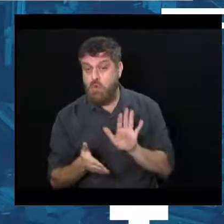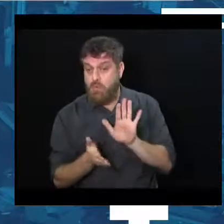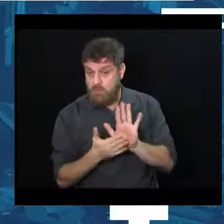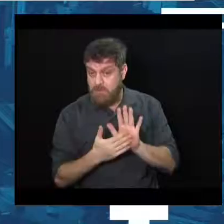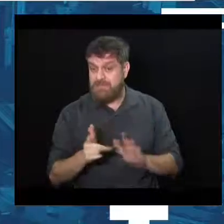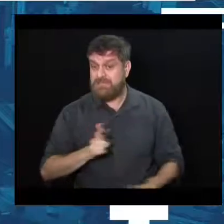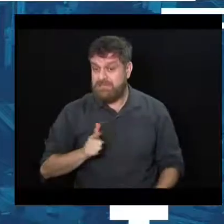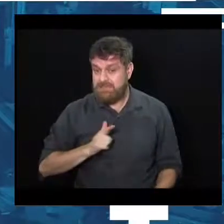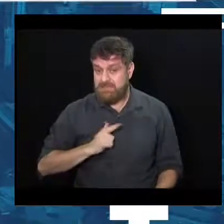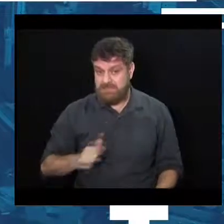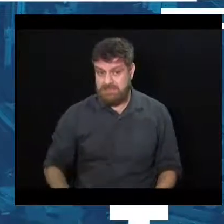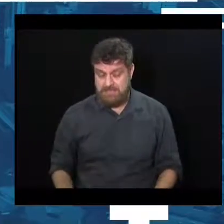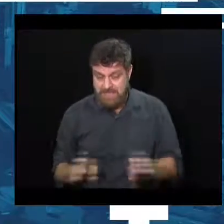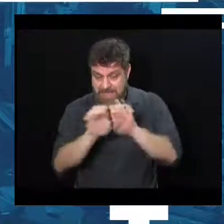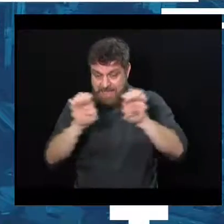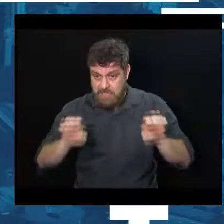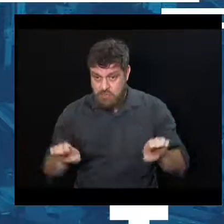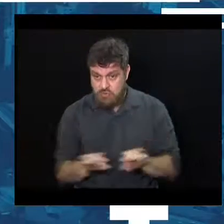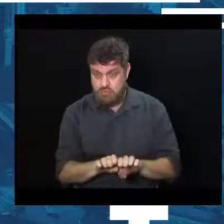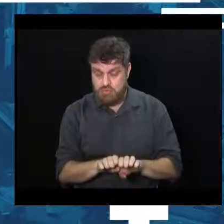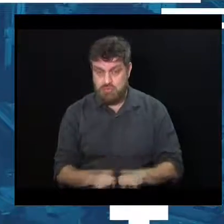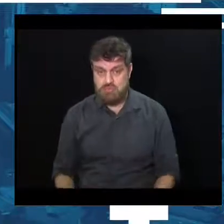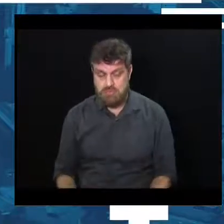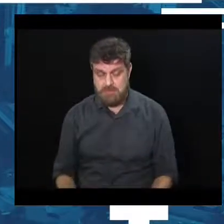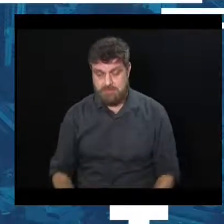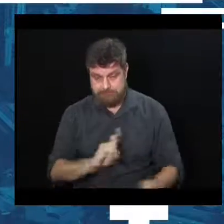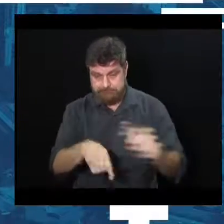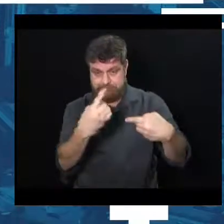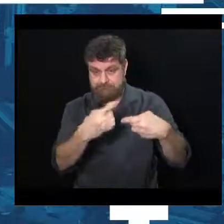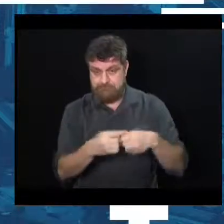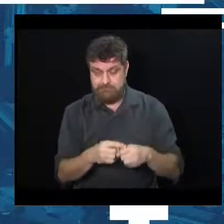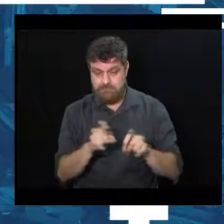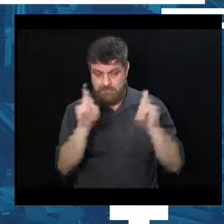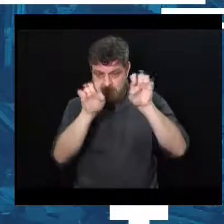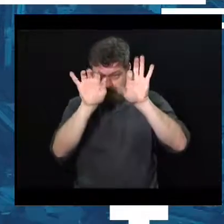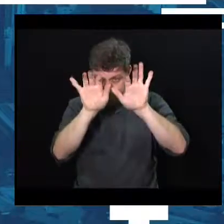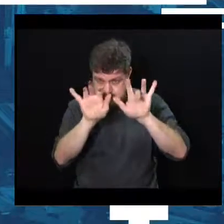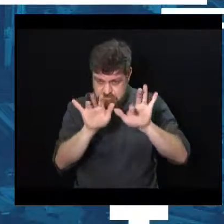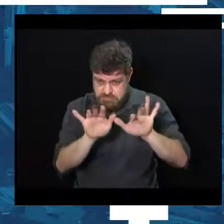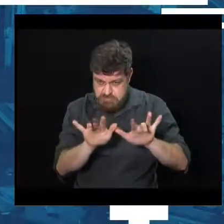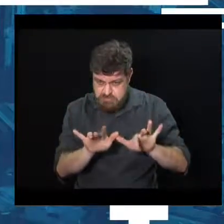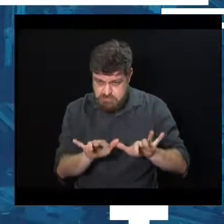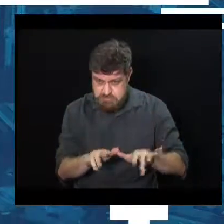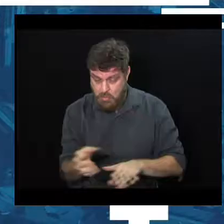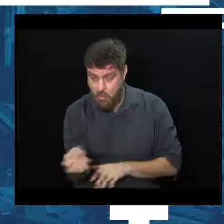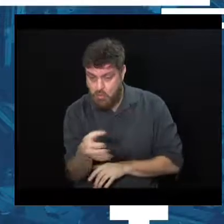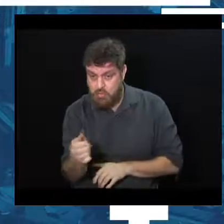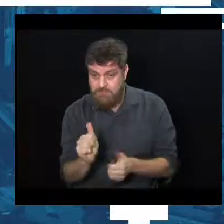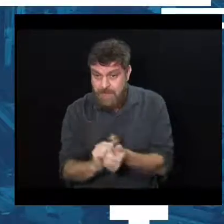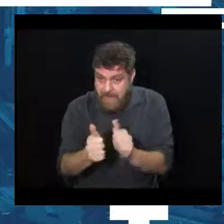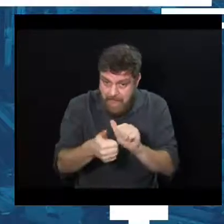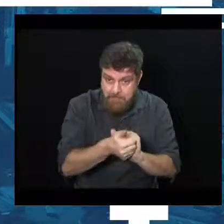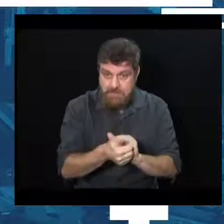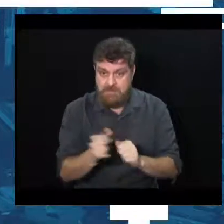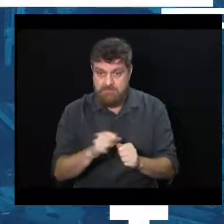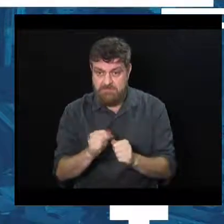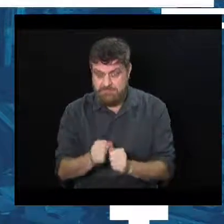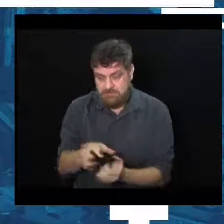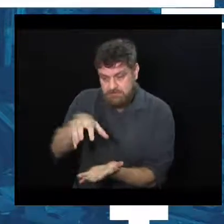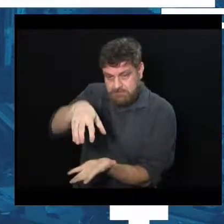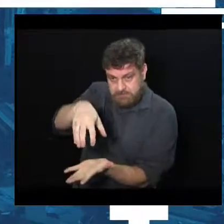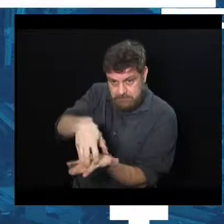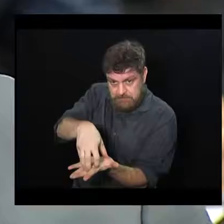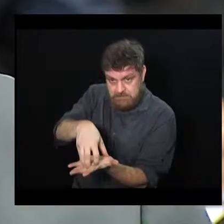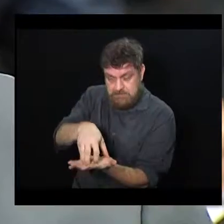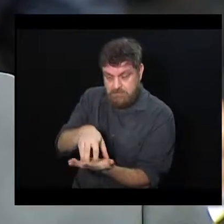de modernização da infraestrutura de redes e sistemas informatizados para aprimorar e descentralizar o